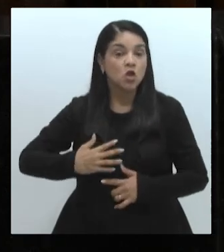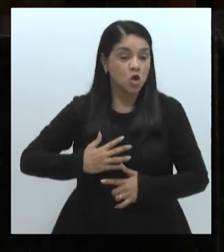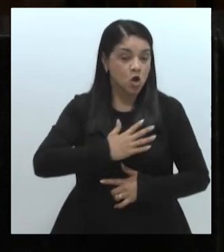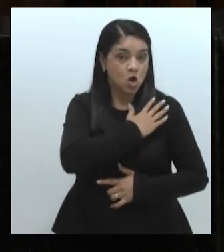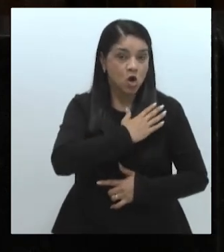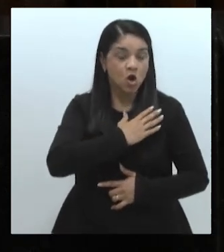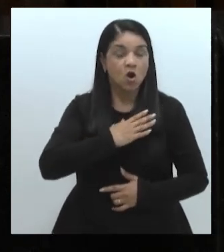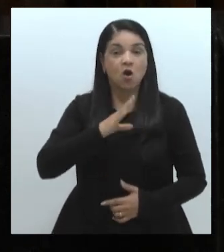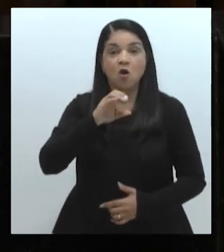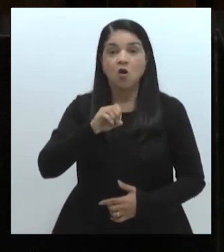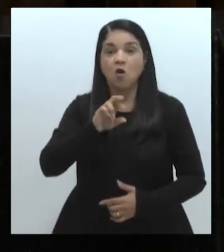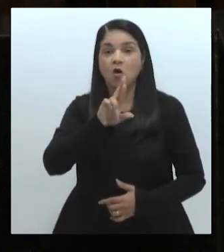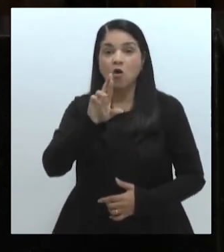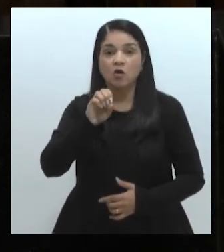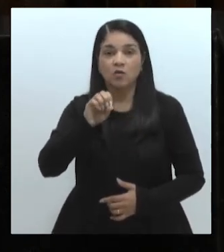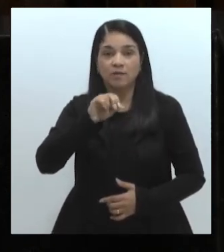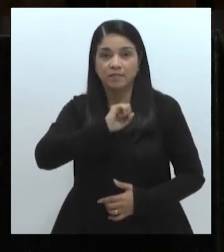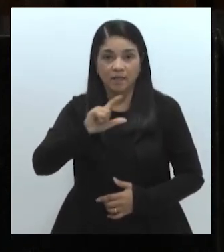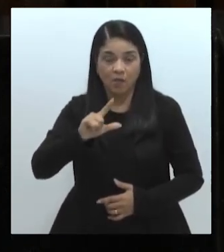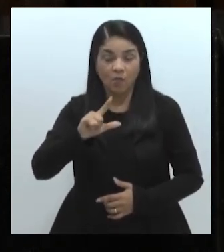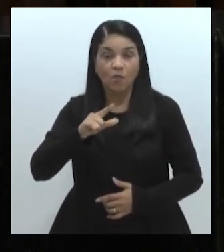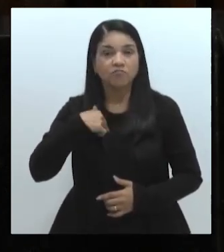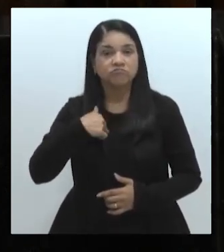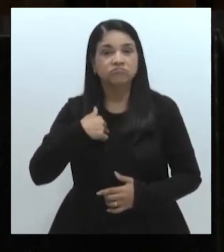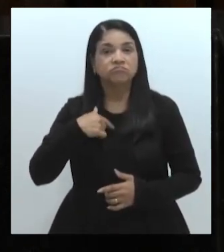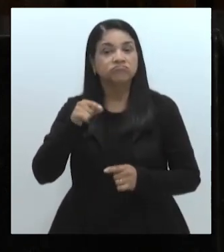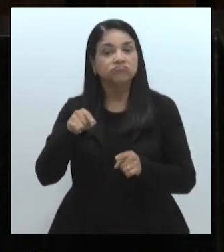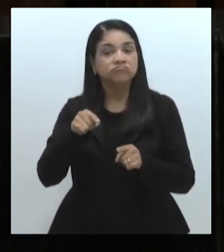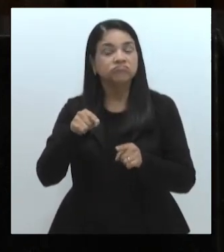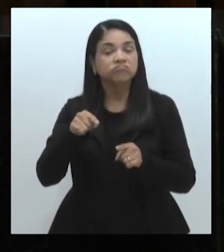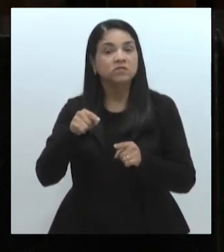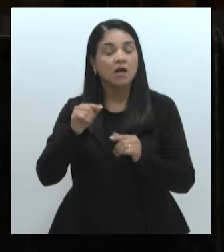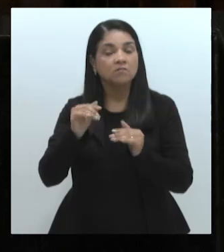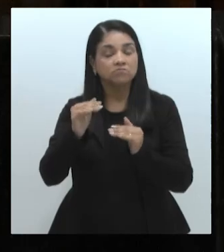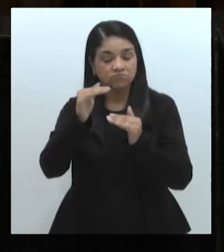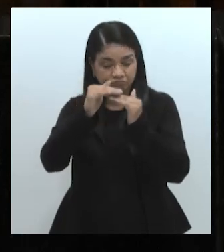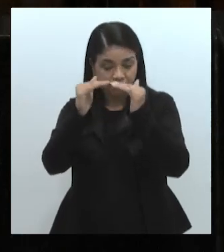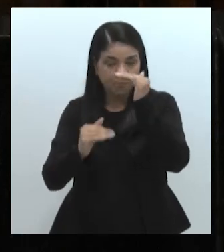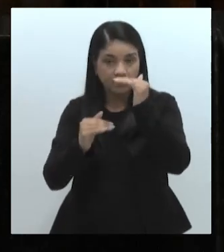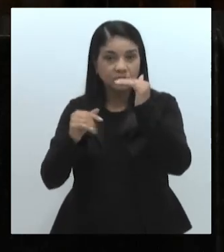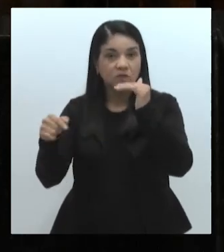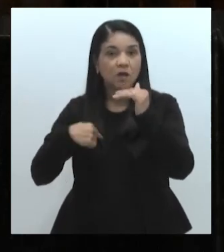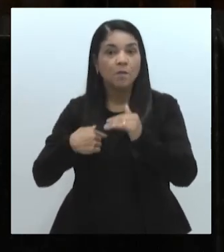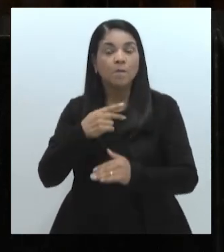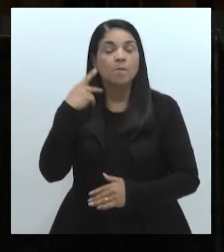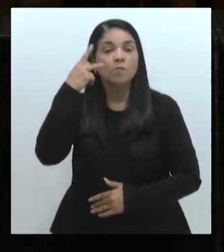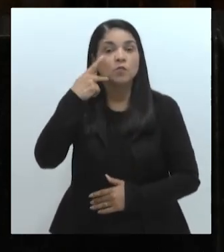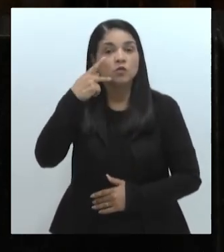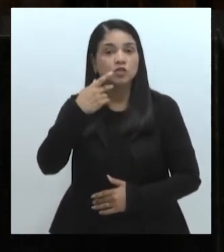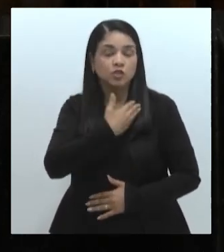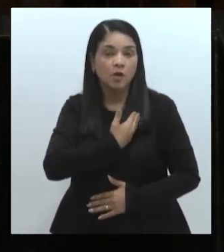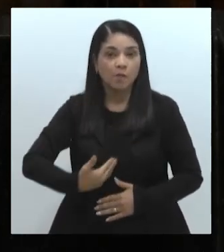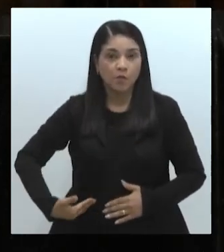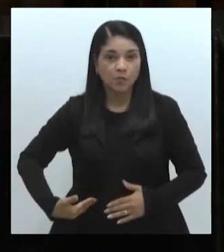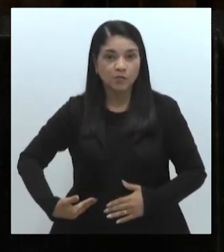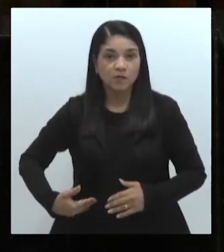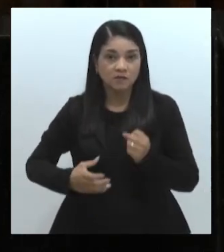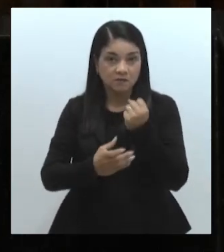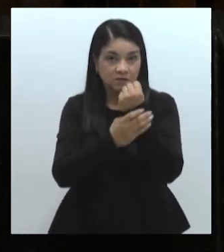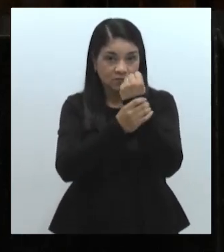comandante está subordinado à política pública de segurança pública,